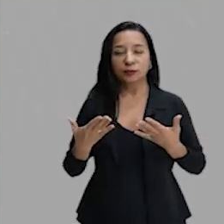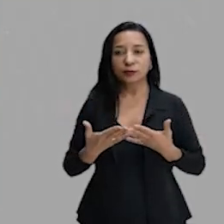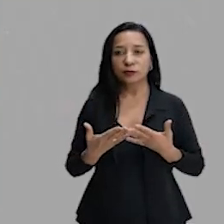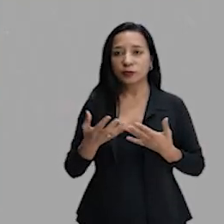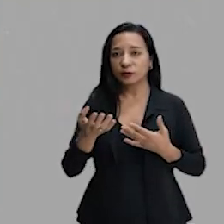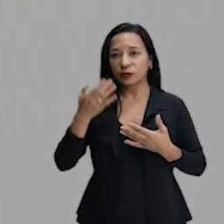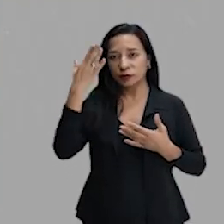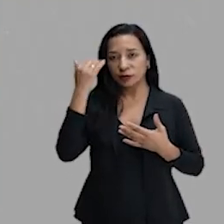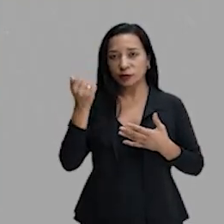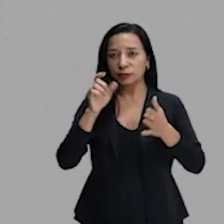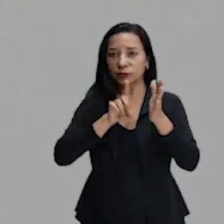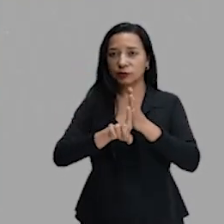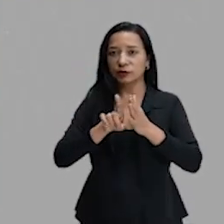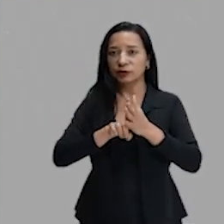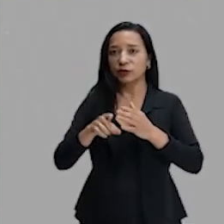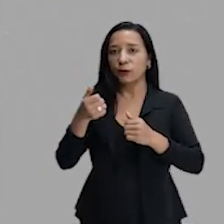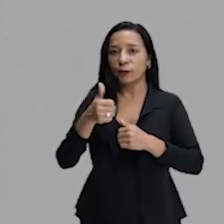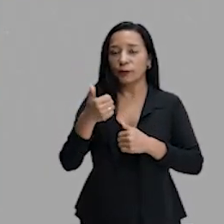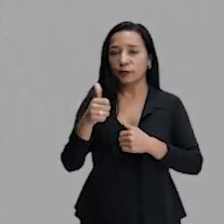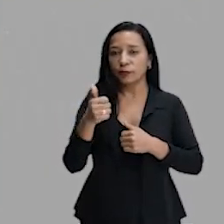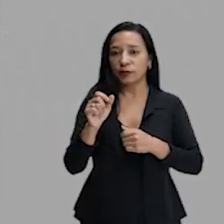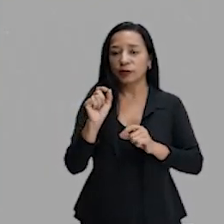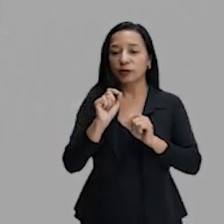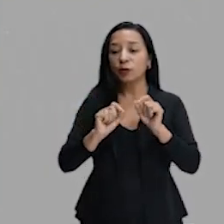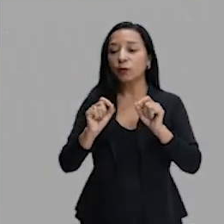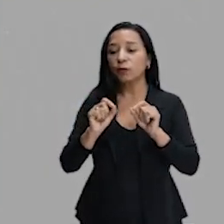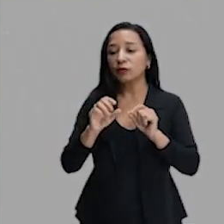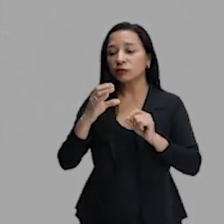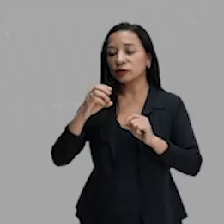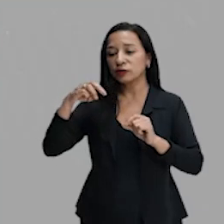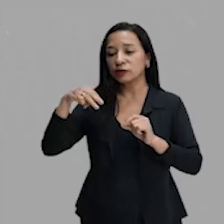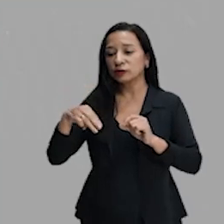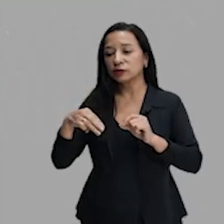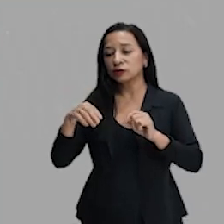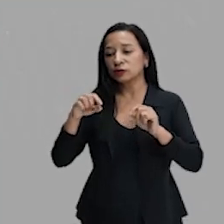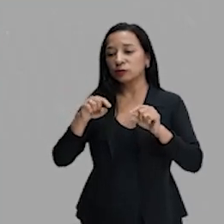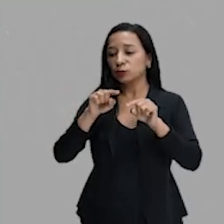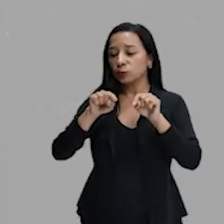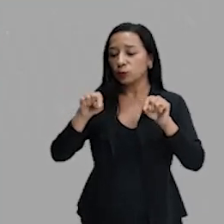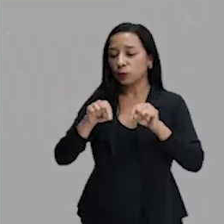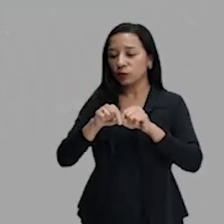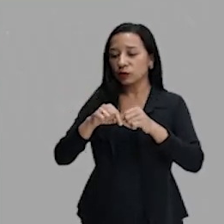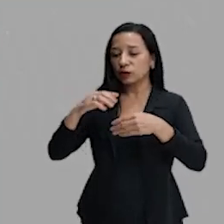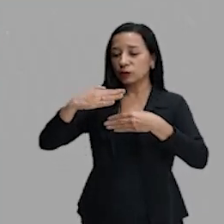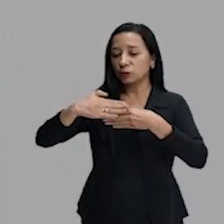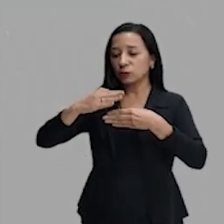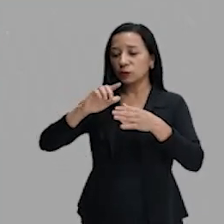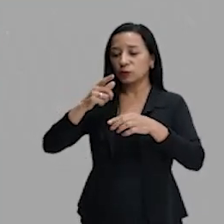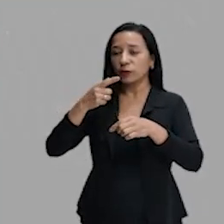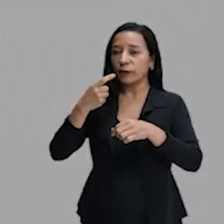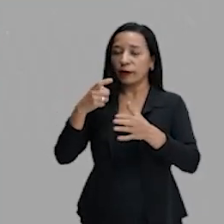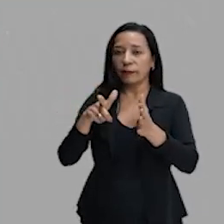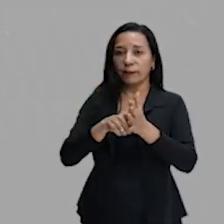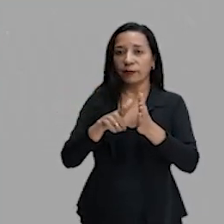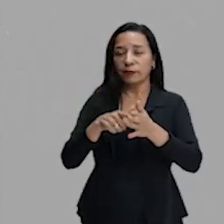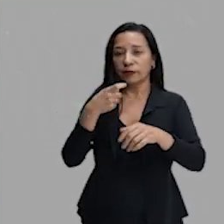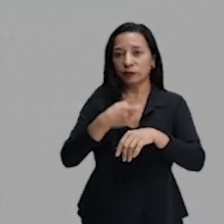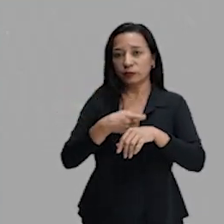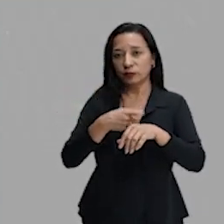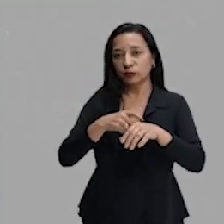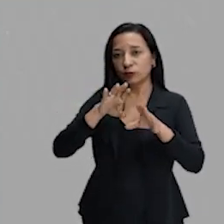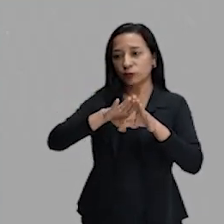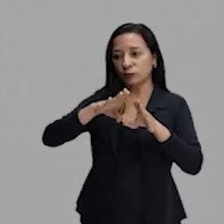quer saber na na questão número um quantos centímetros quadrados de papelão deverá ser necessário para cobrir a seguinte peça